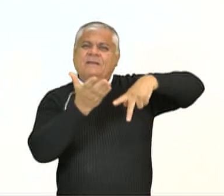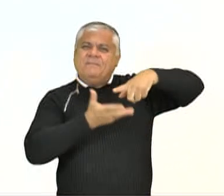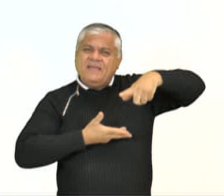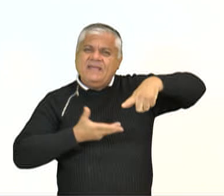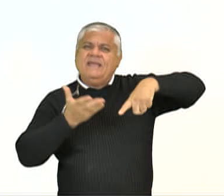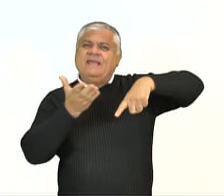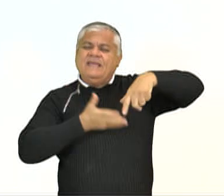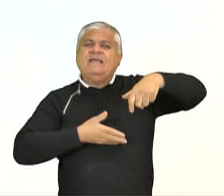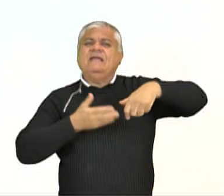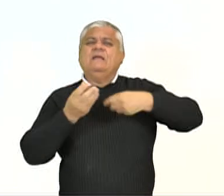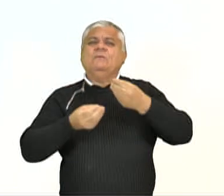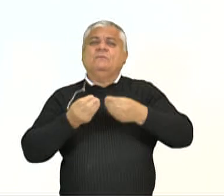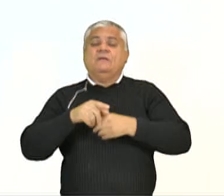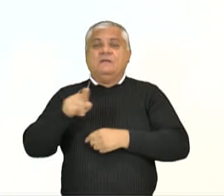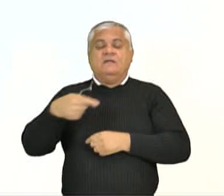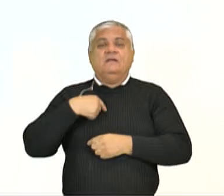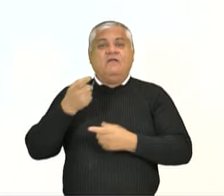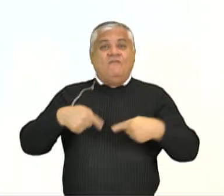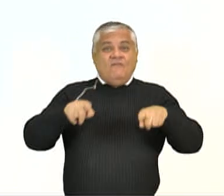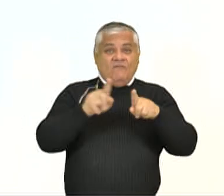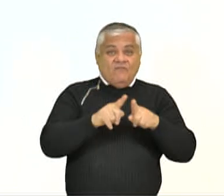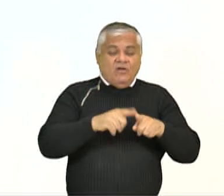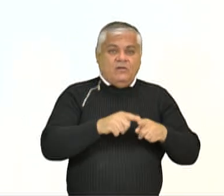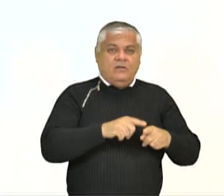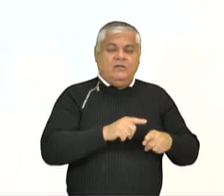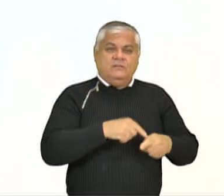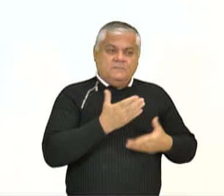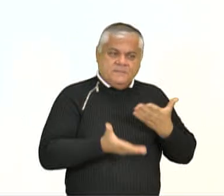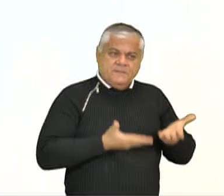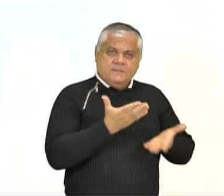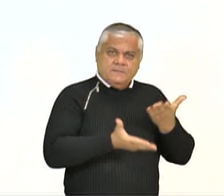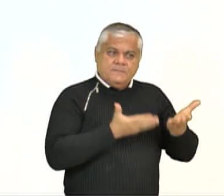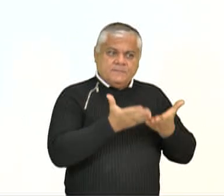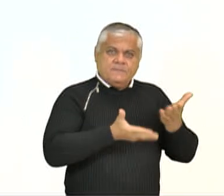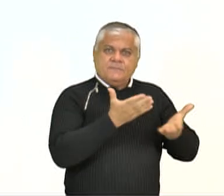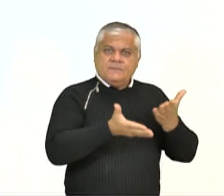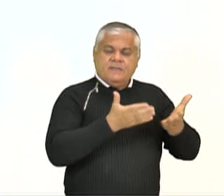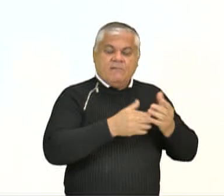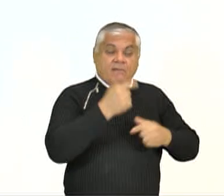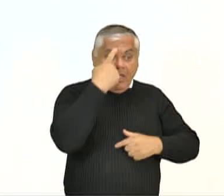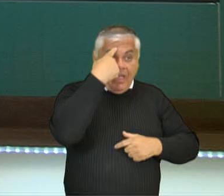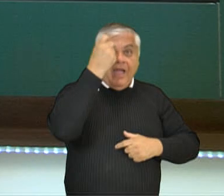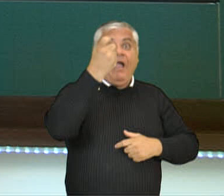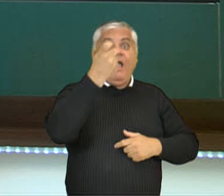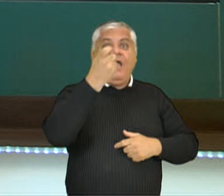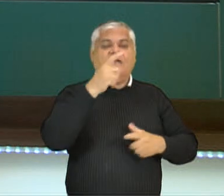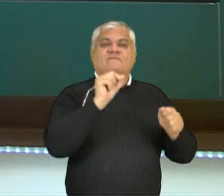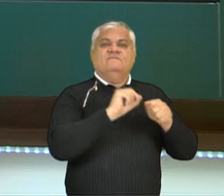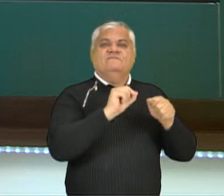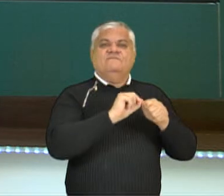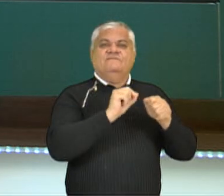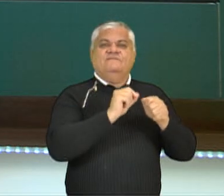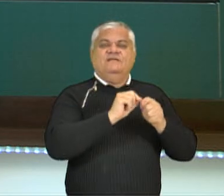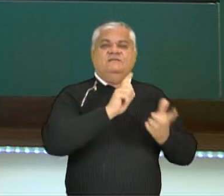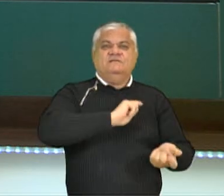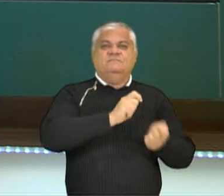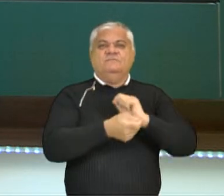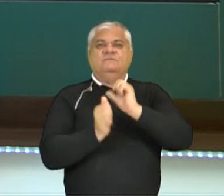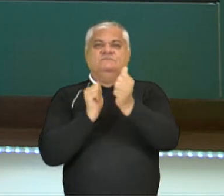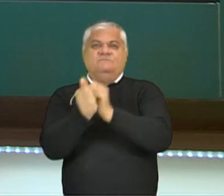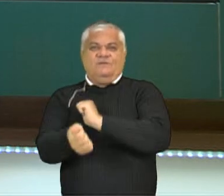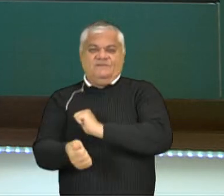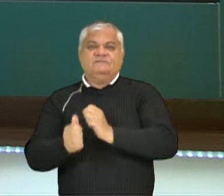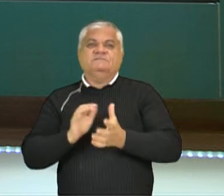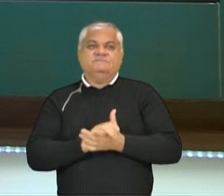veteranos, eles voltaram da guerra e eles queriam reabilitar esses veteranos. Então, eles inventaram esse esporte.